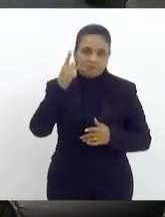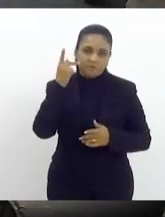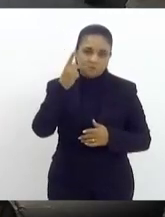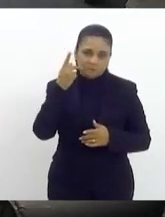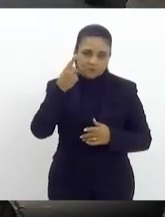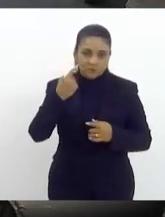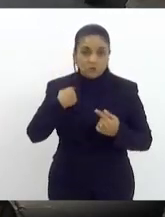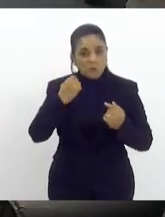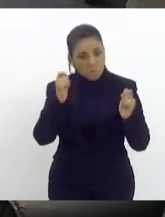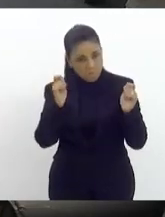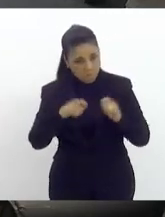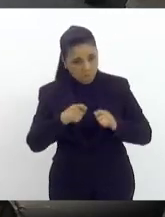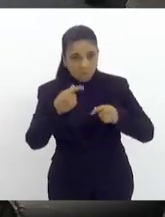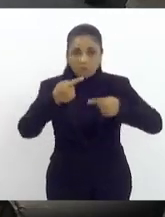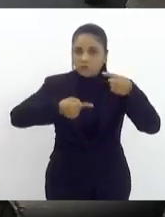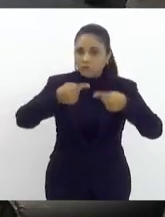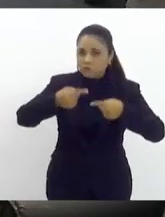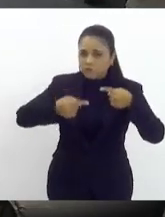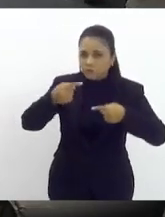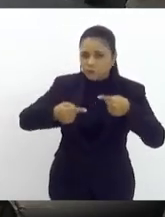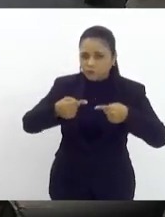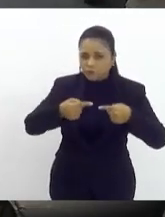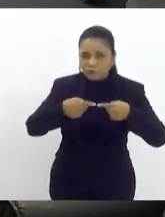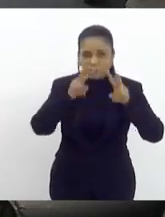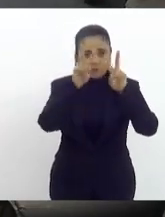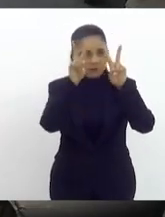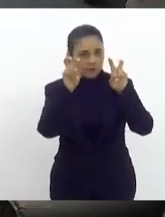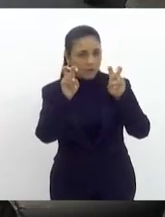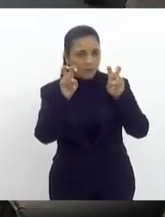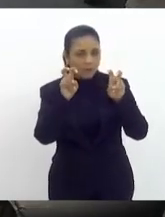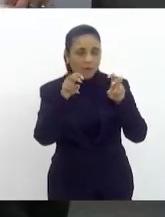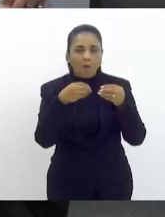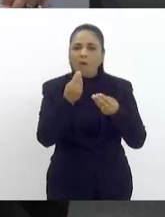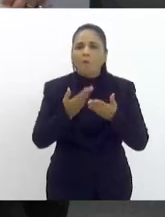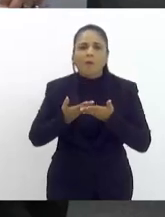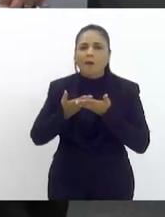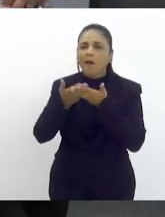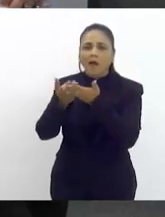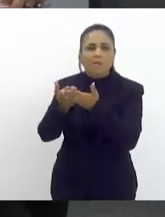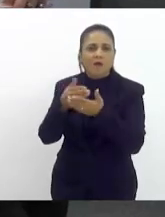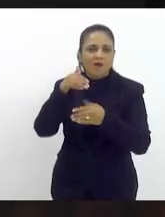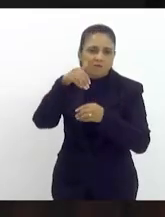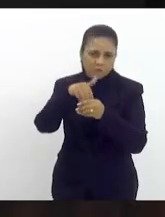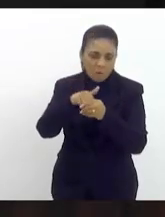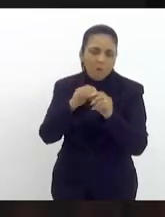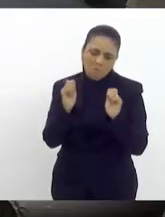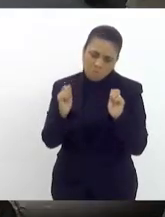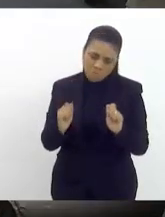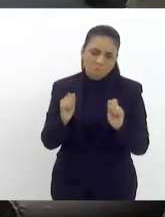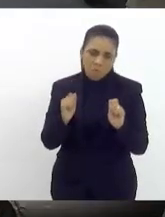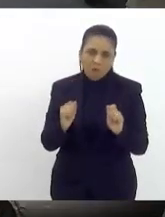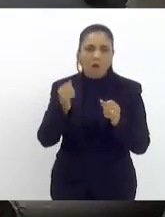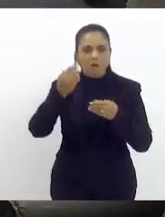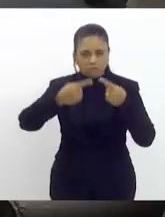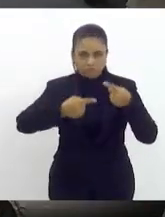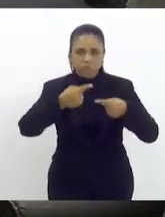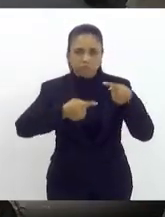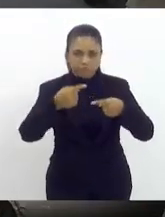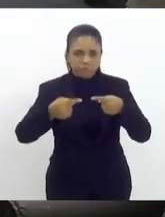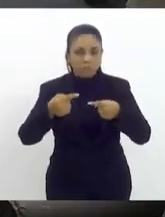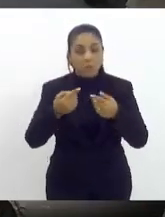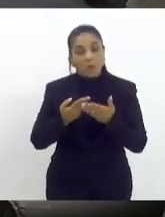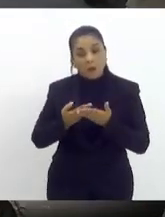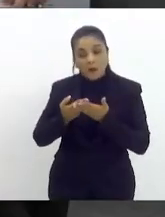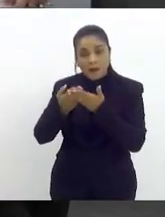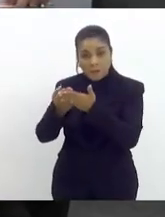discutir a matéria, como é que o senhor vai encaminhar a votação? Pode discutir, sim. Então, na hora que o senhor encaminhar a